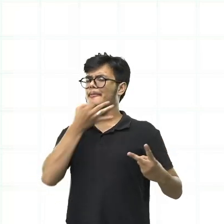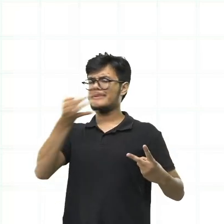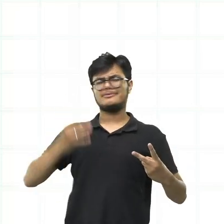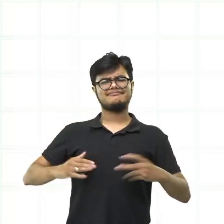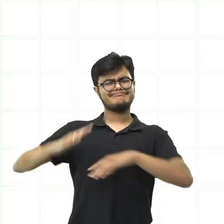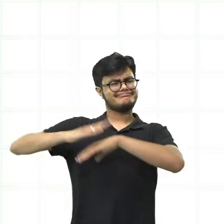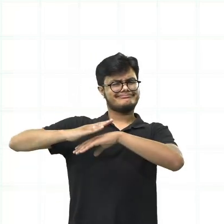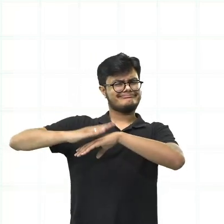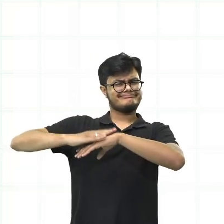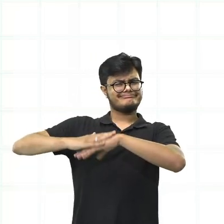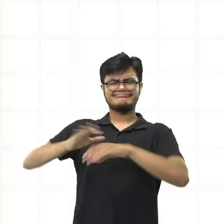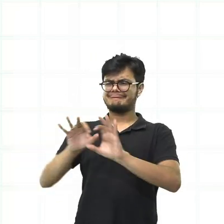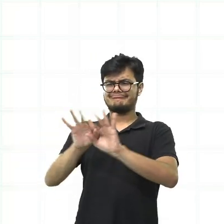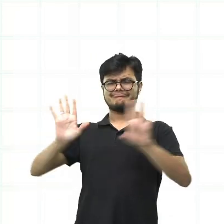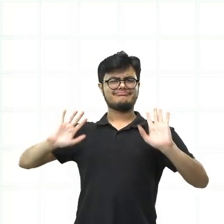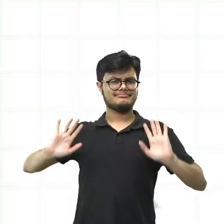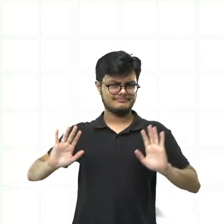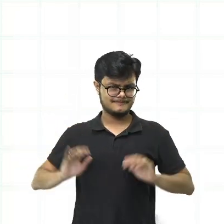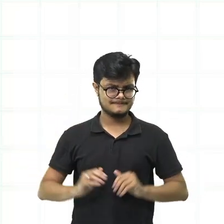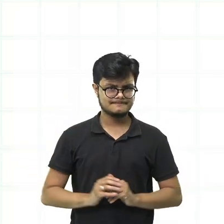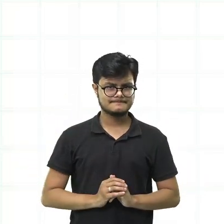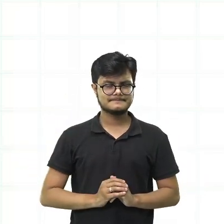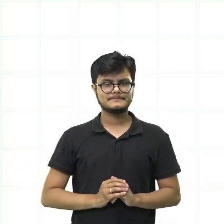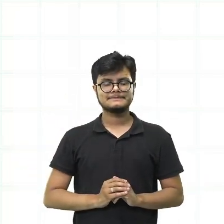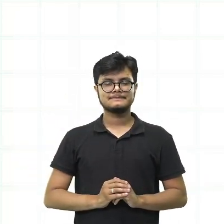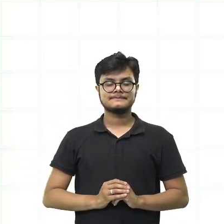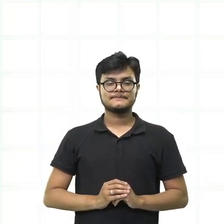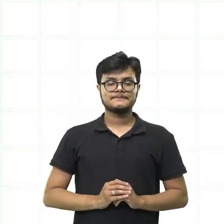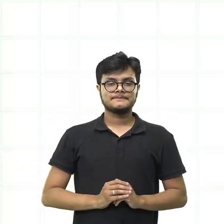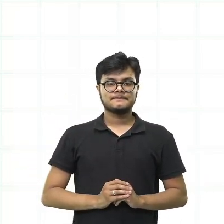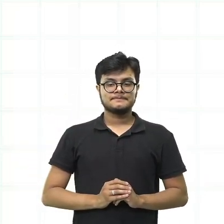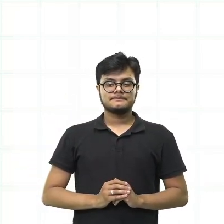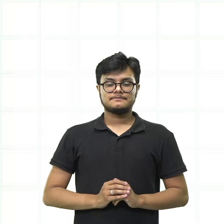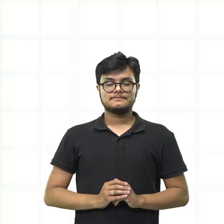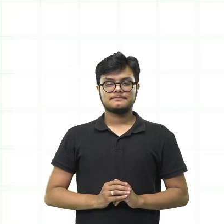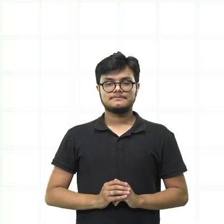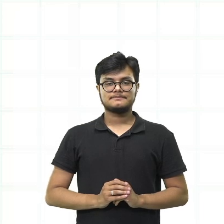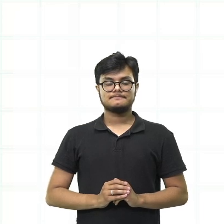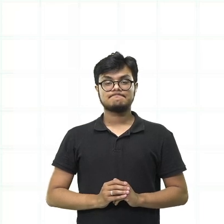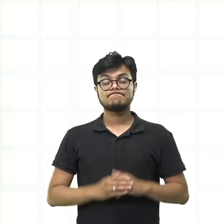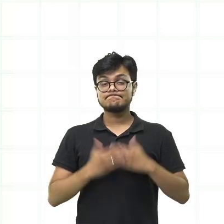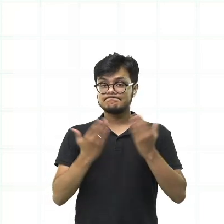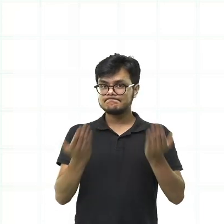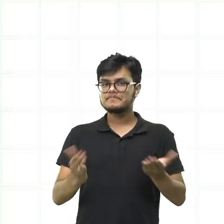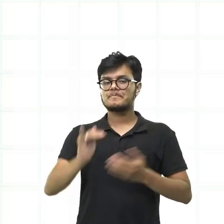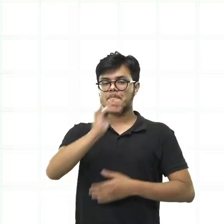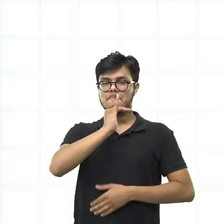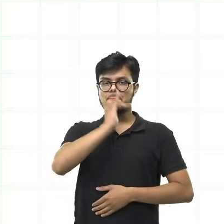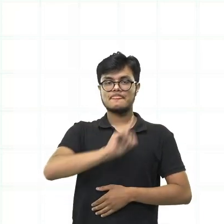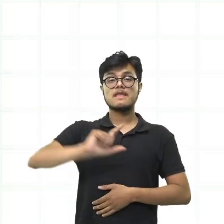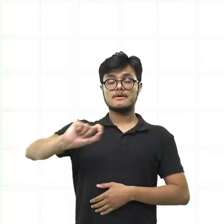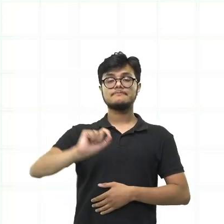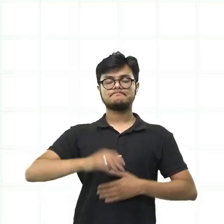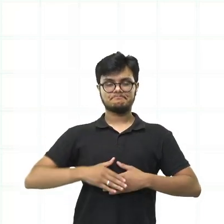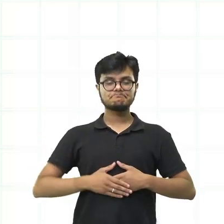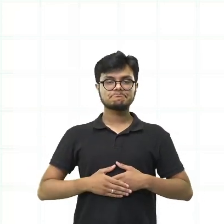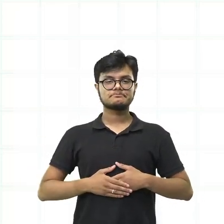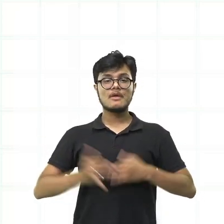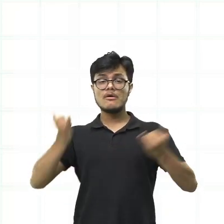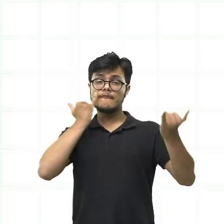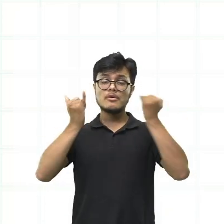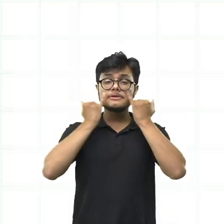ali a sua visão sobre algo, tá bom? Se de repente, né, eu trago informações científicas,